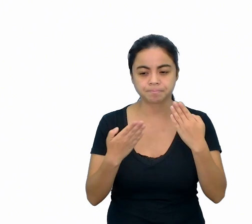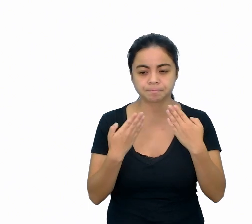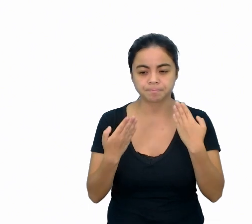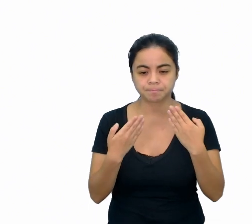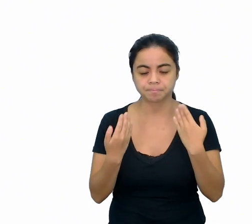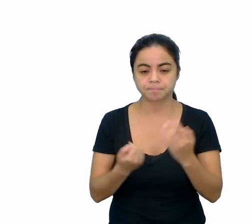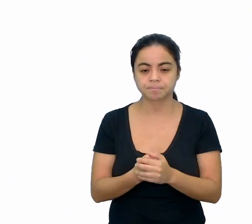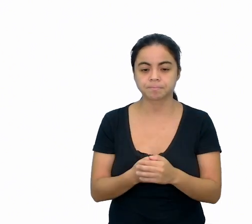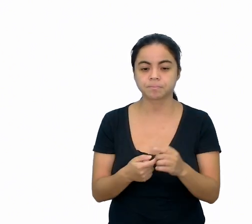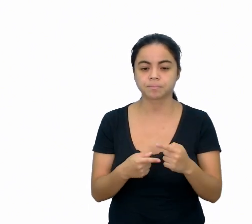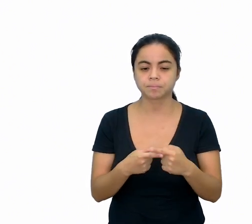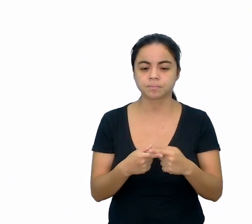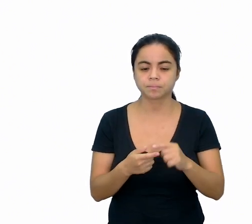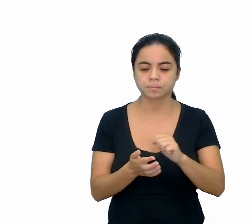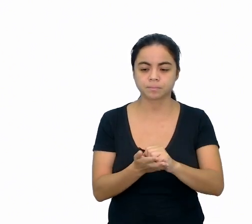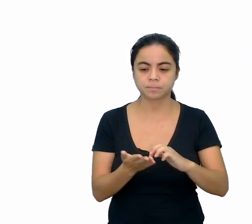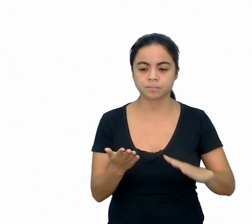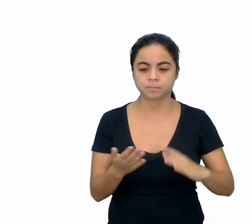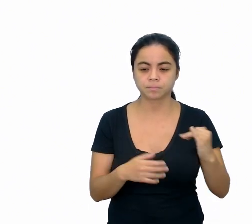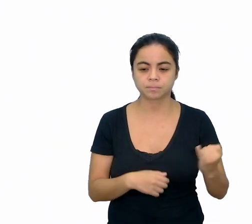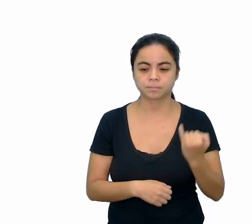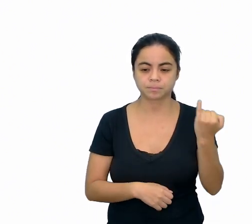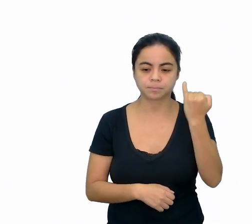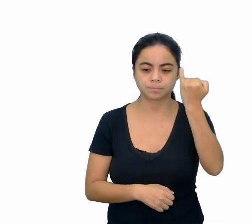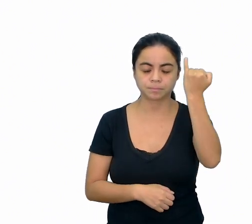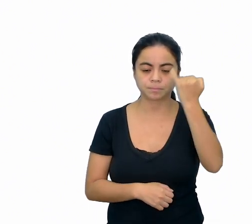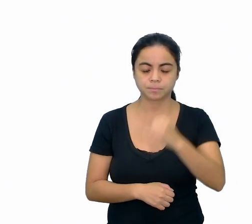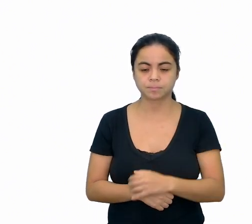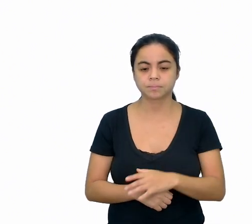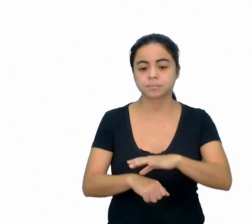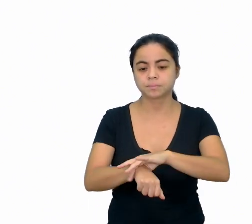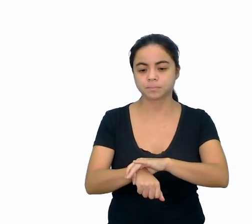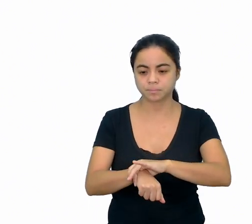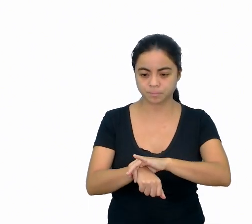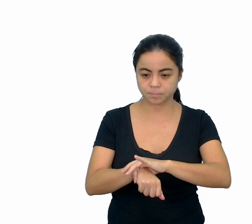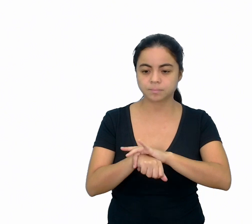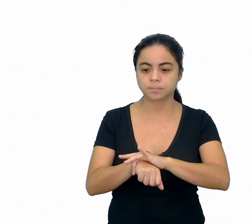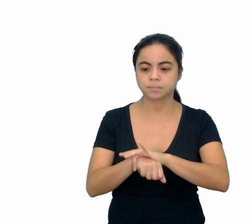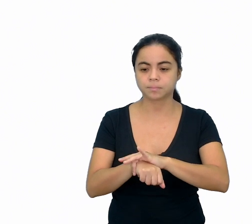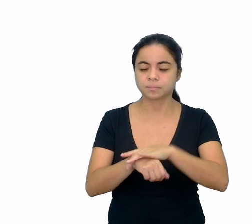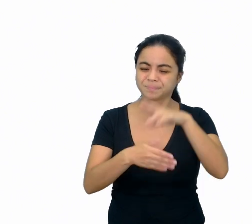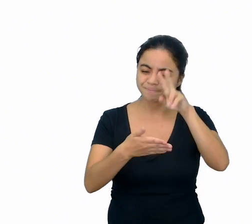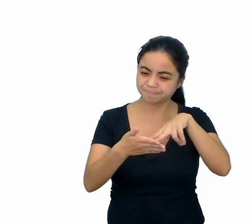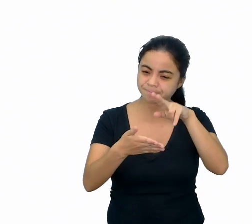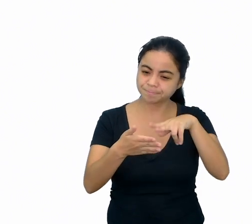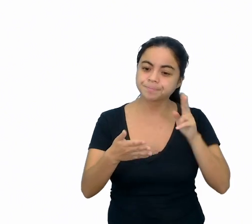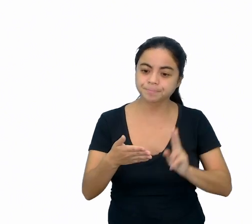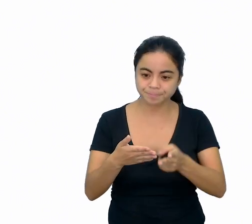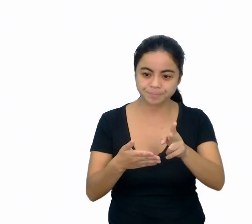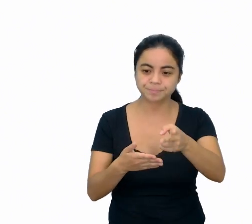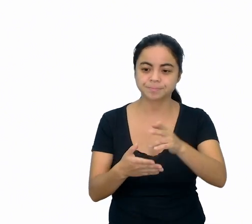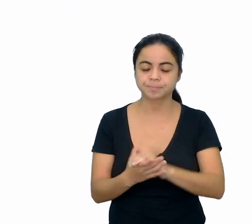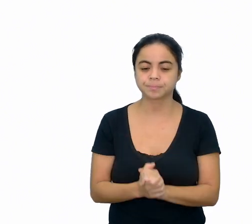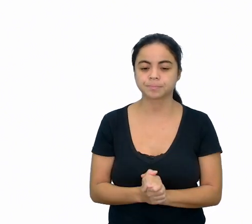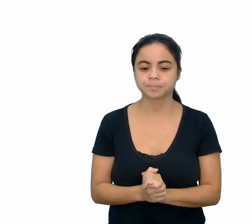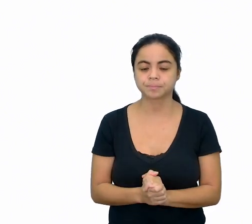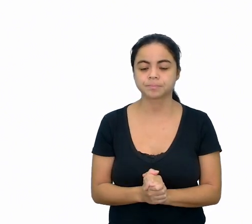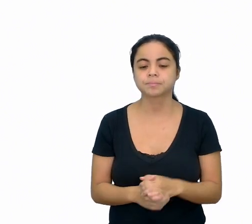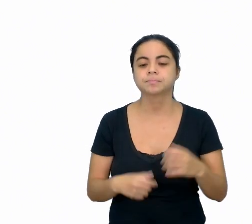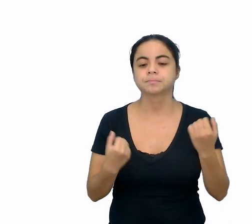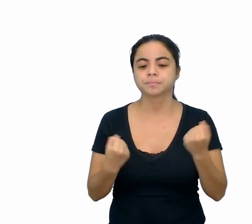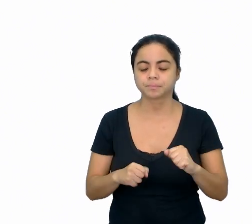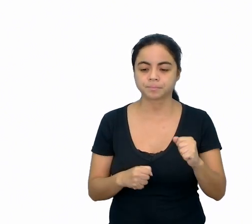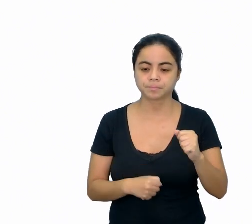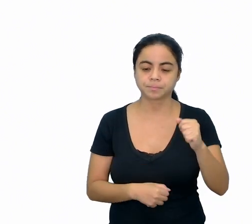quanto essa atividade é potente para garantir a formação de leitores. Ela permite que os